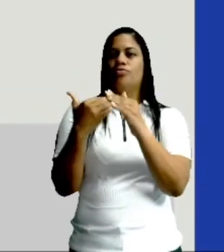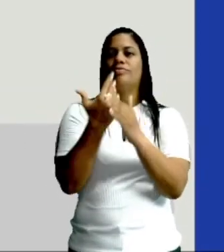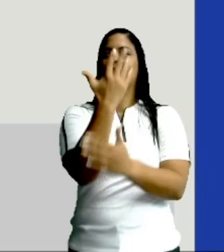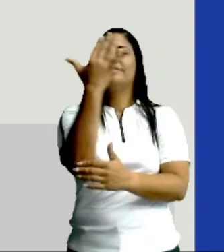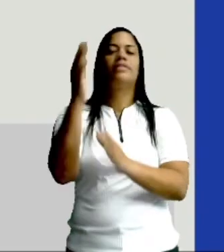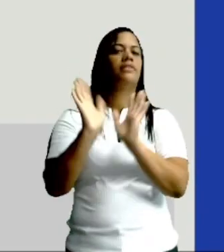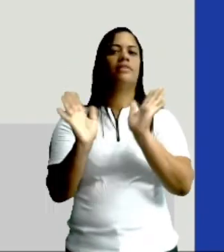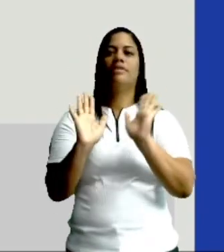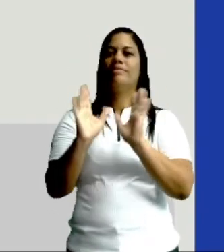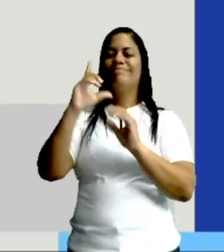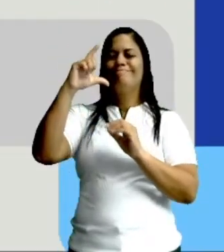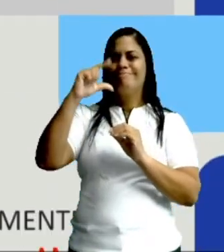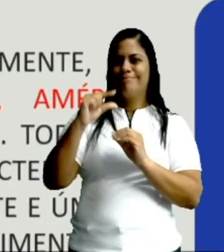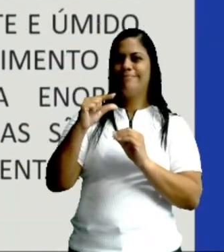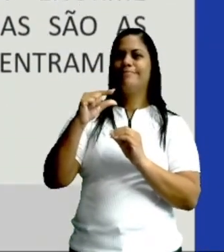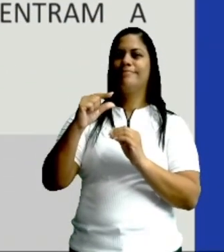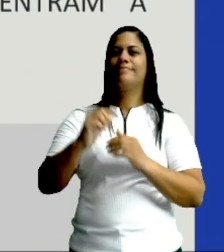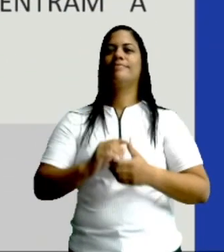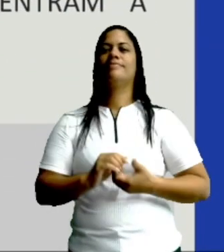grande.